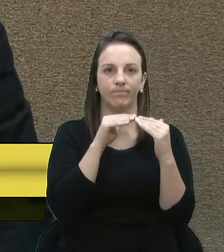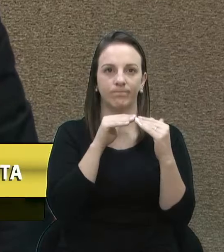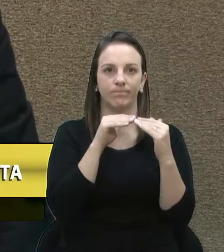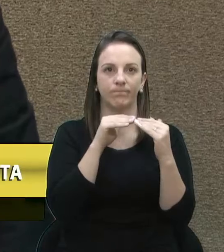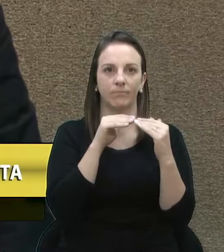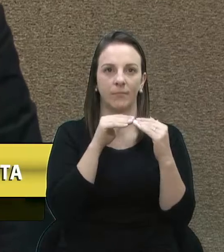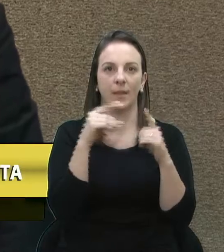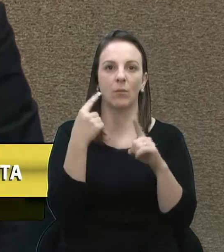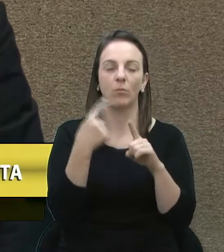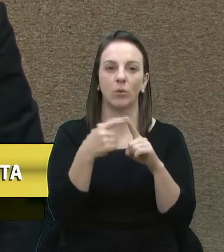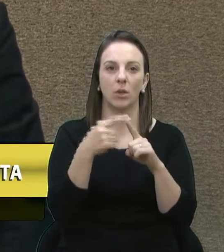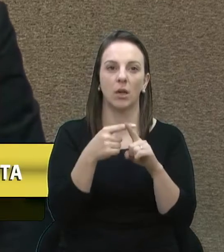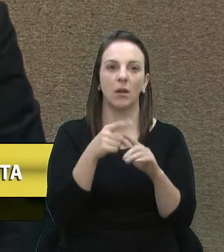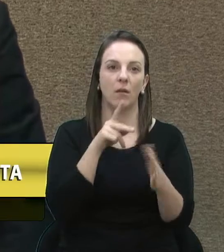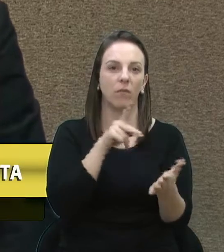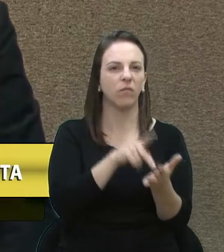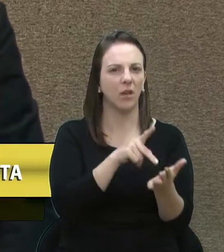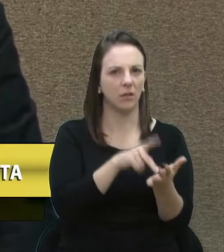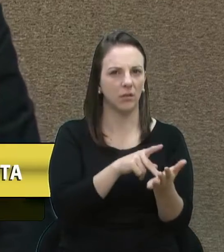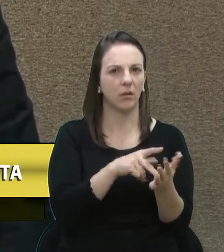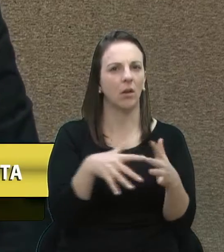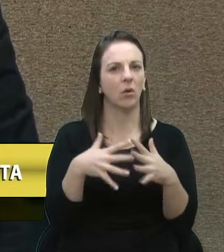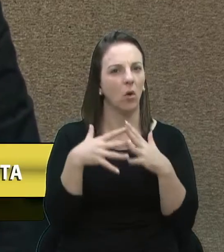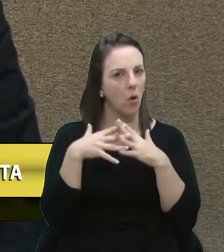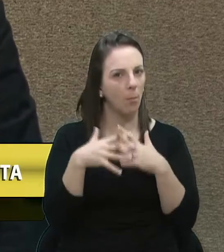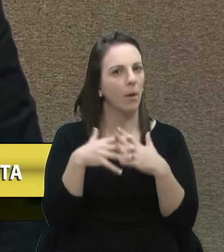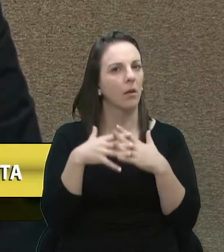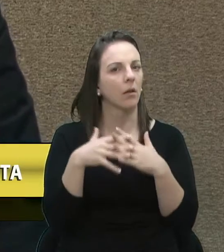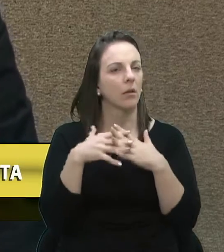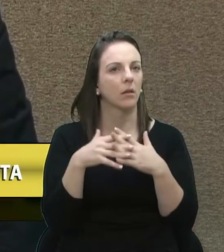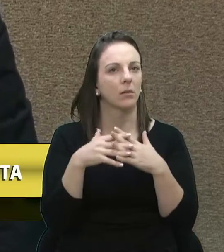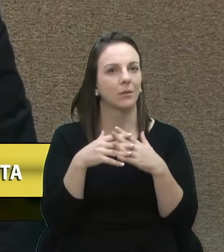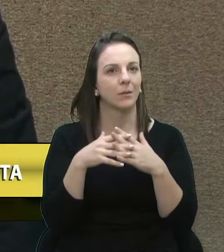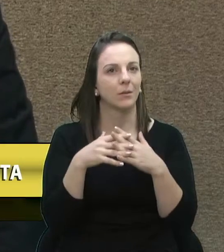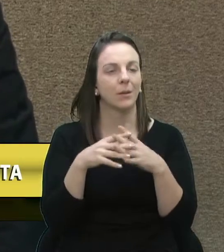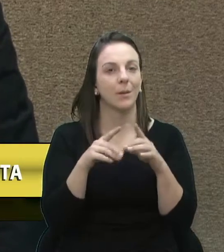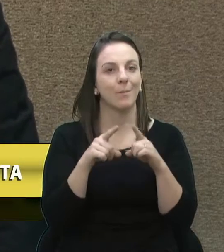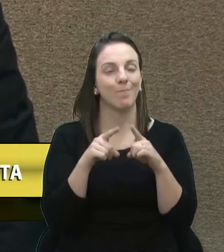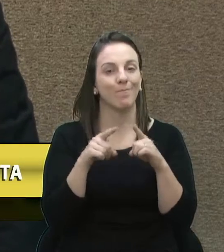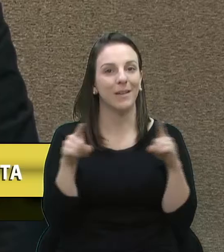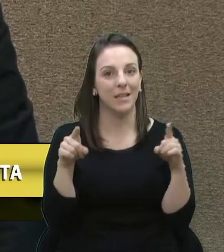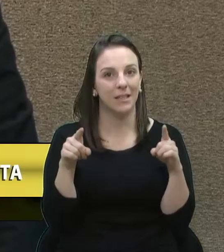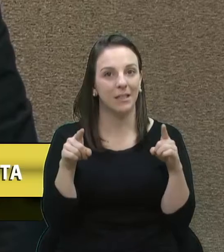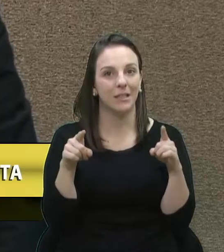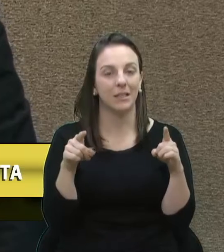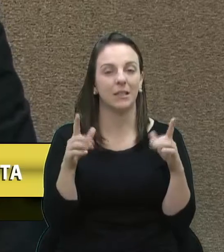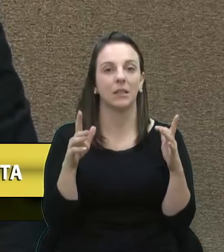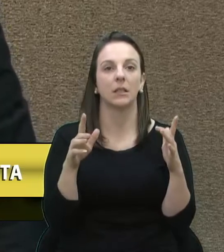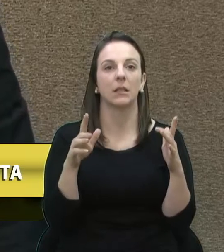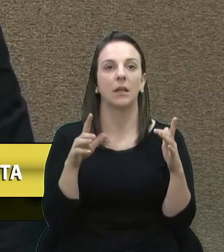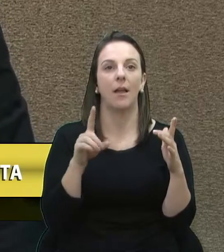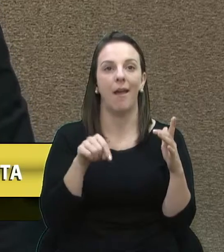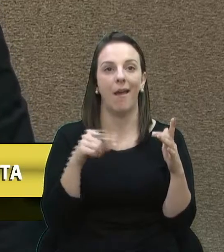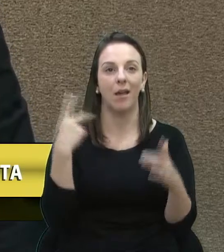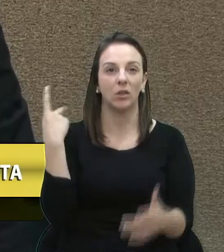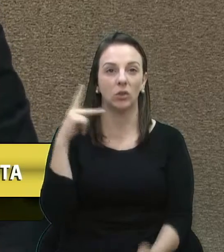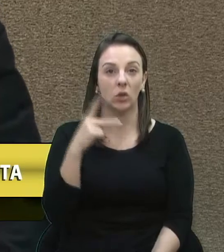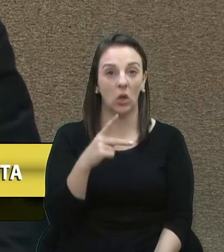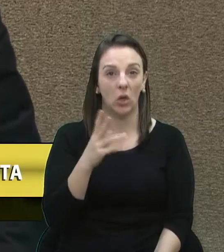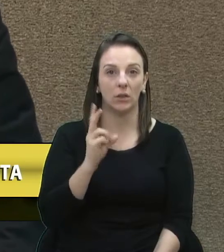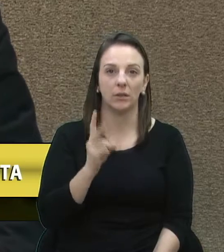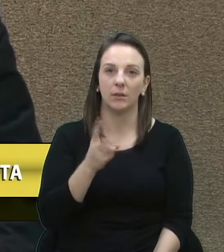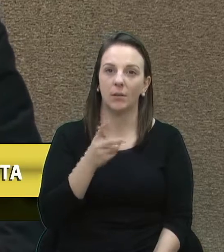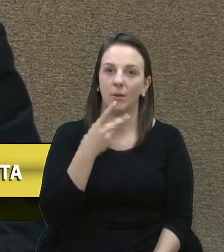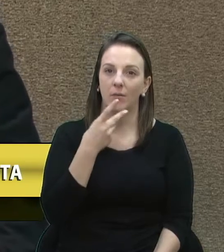porque realmente é bastante complicado. Porém, é aquela história que a gente sempre diz, né?